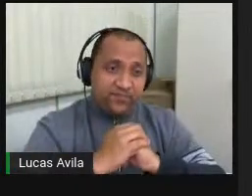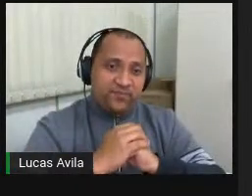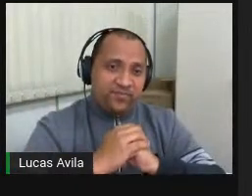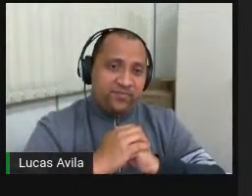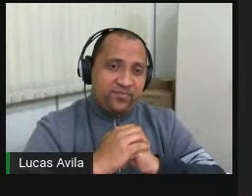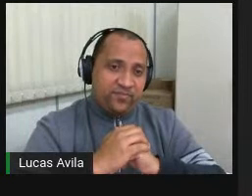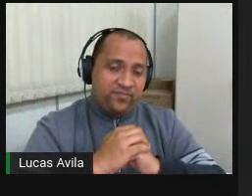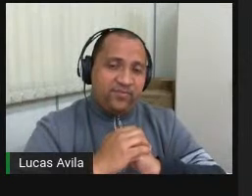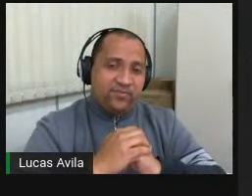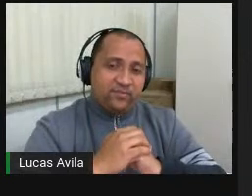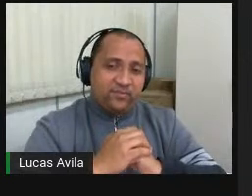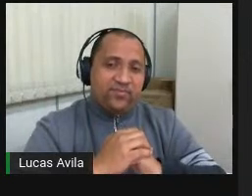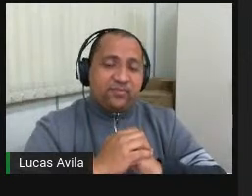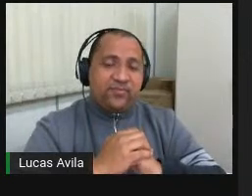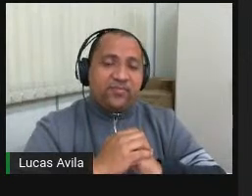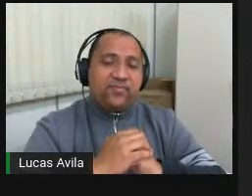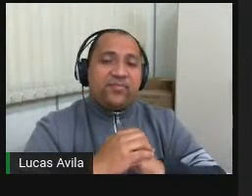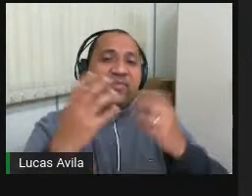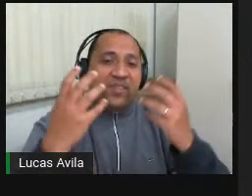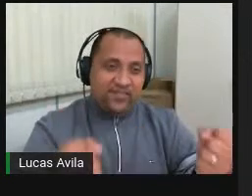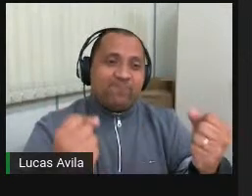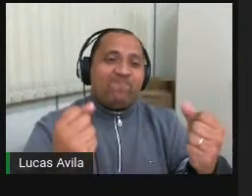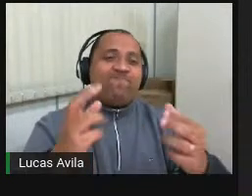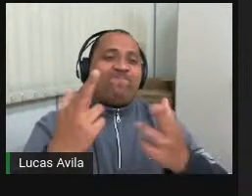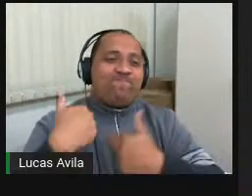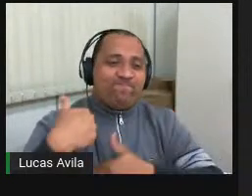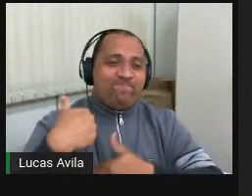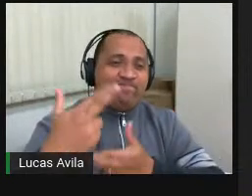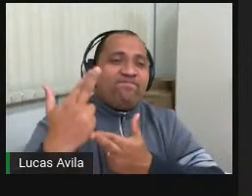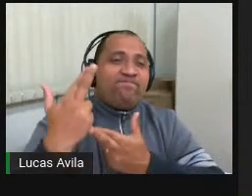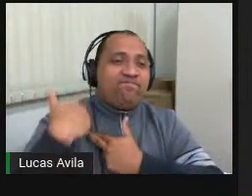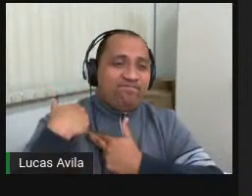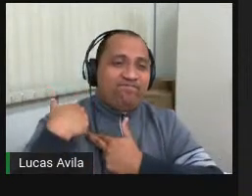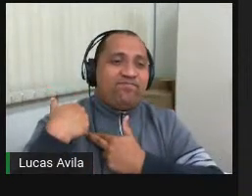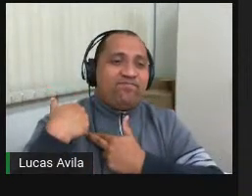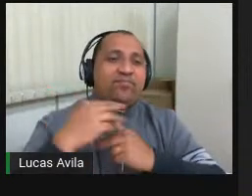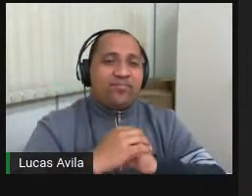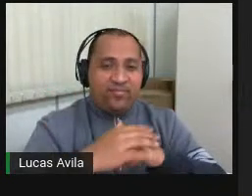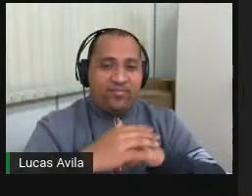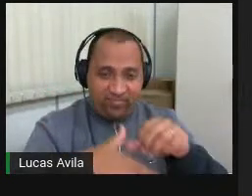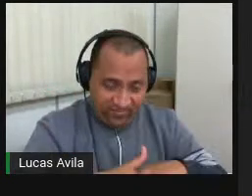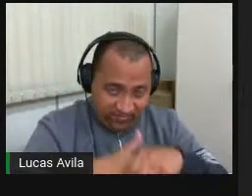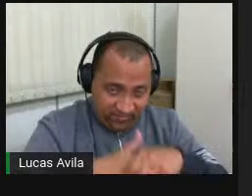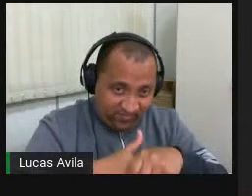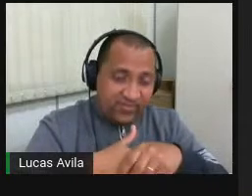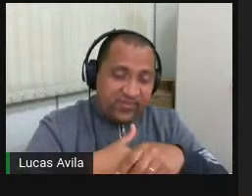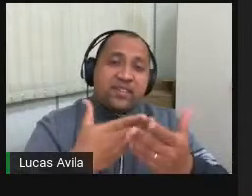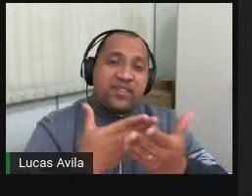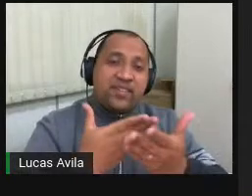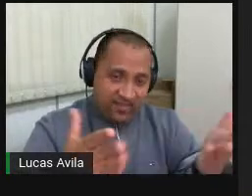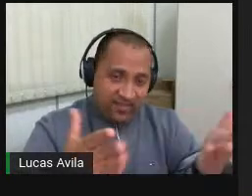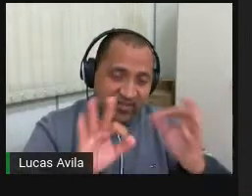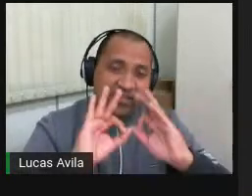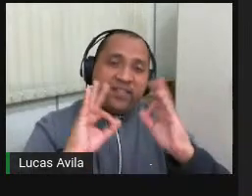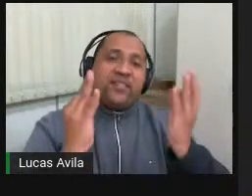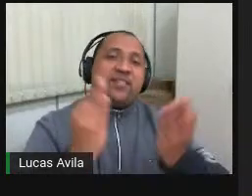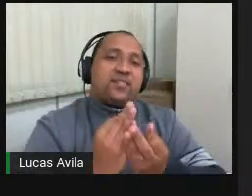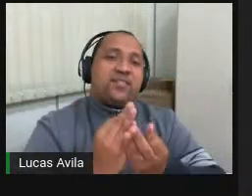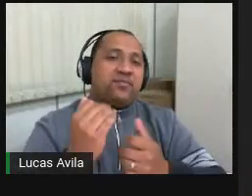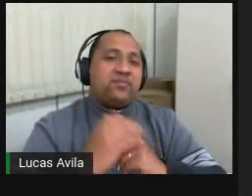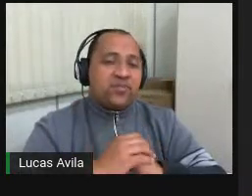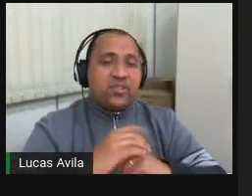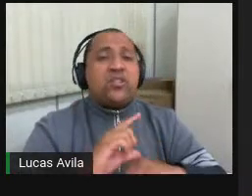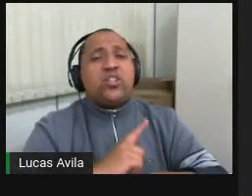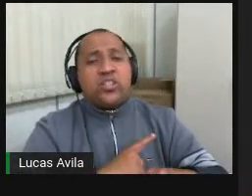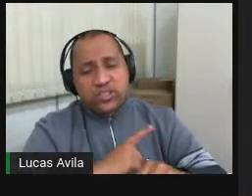de assumir também esta responsabilidade. Quero cumprimentar as famílias que tiveram todo o